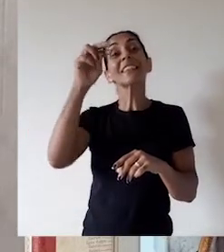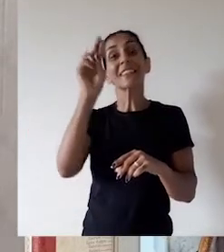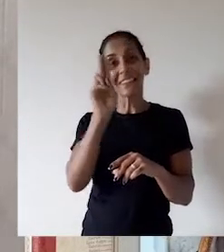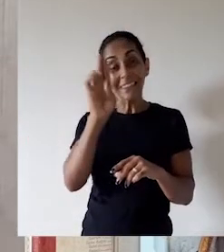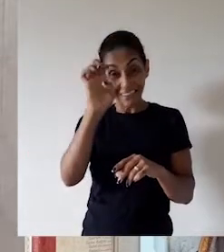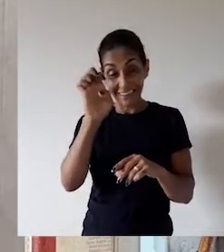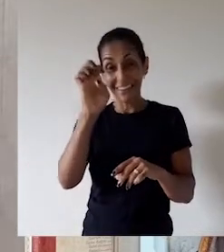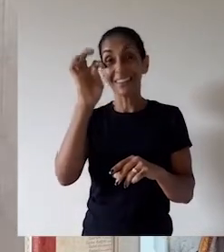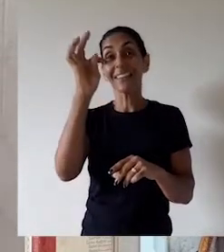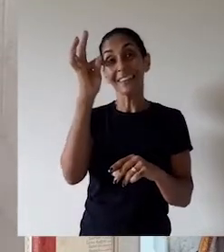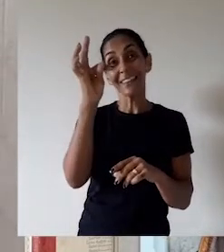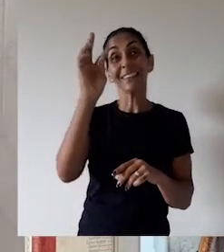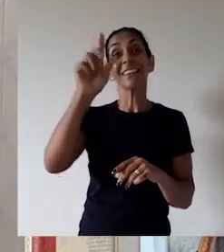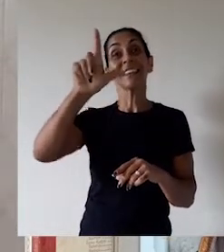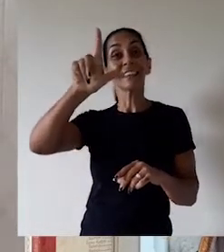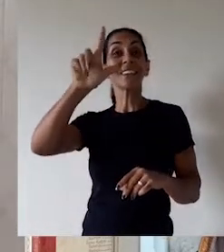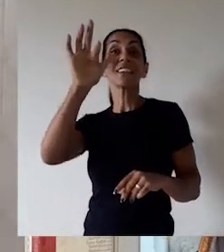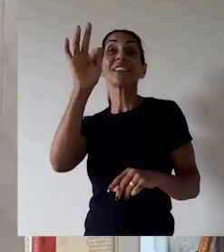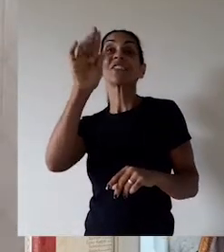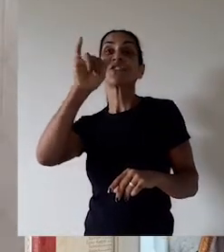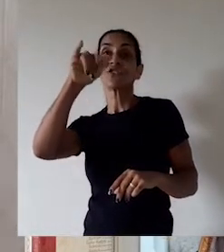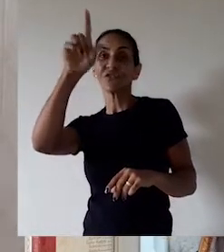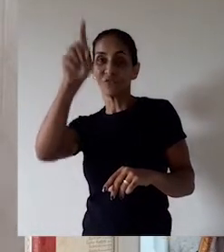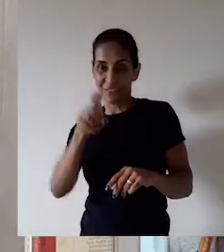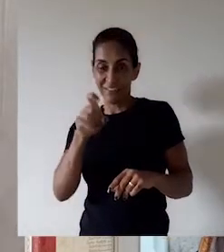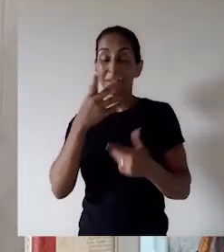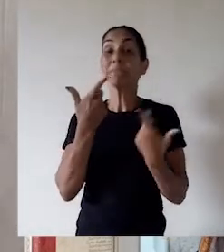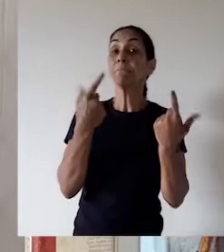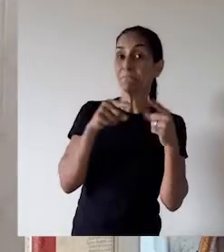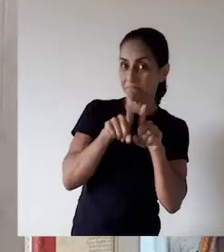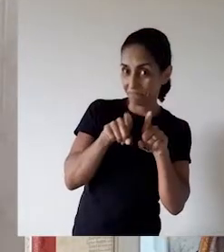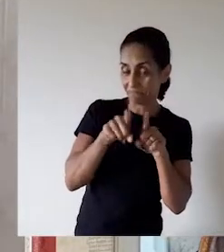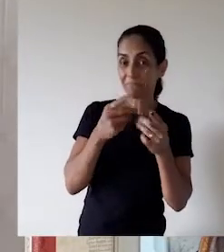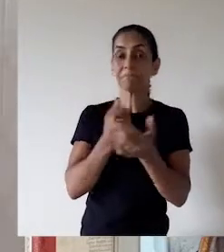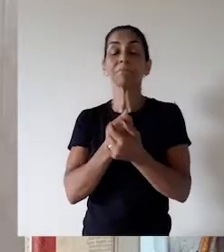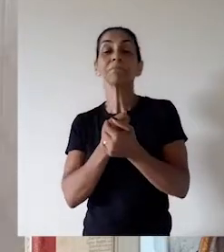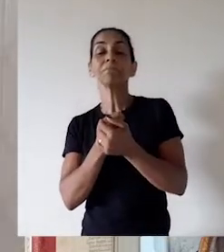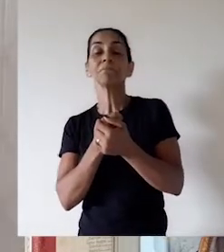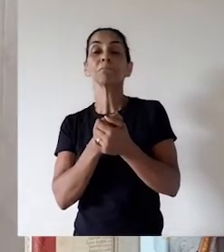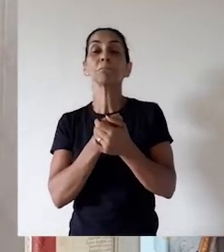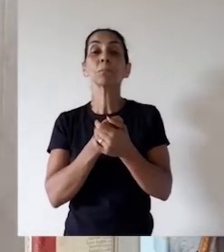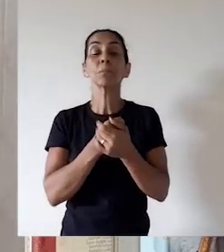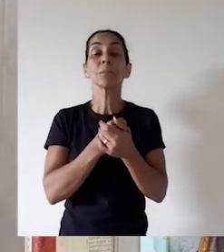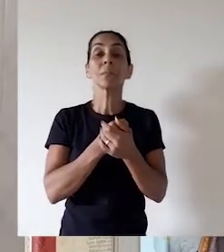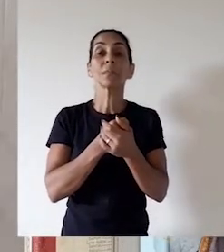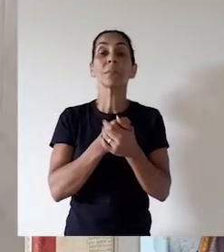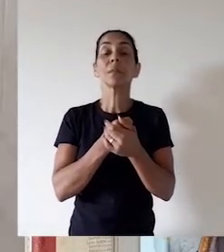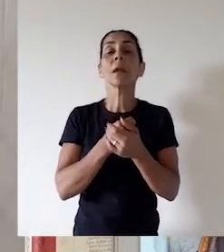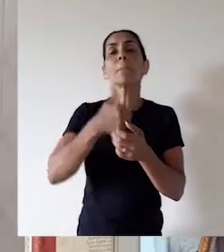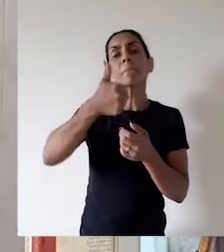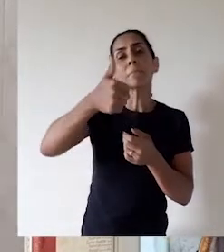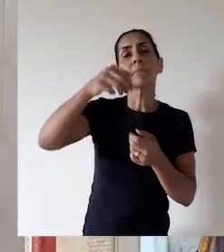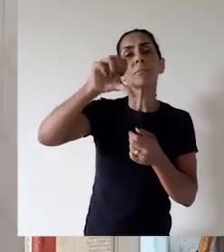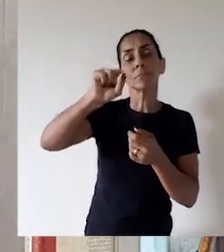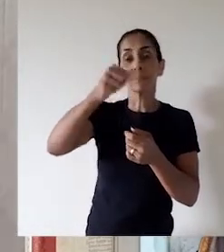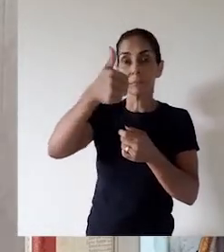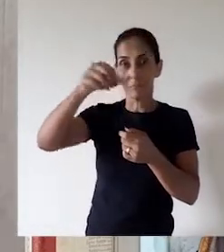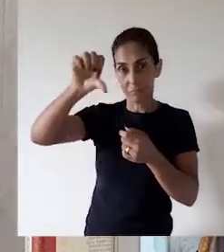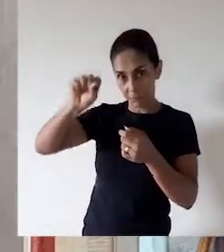mais, saber mais sobre a vida dessa autora, e também conta alguns trechos sobre a vida da mãe dela, Mary Wollstonecraft.